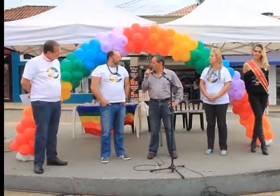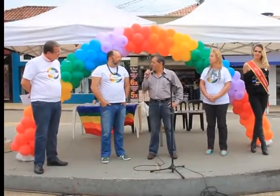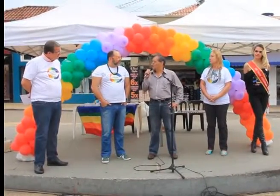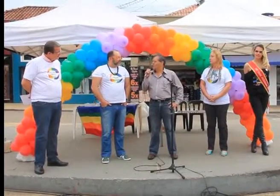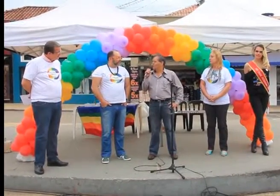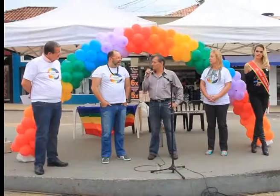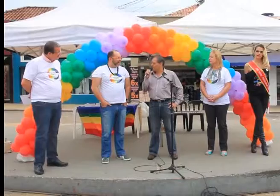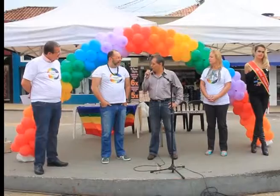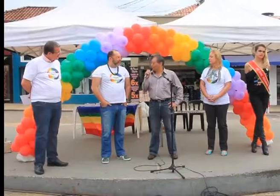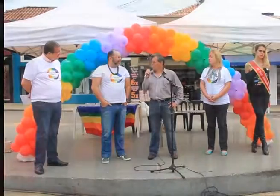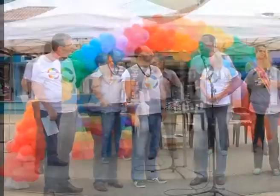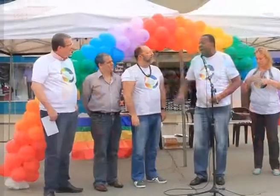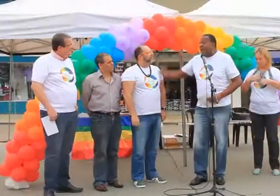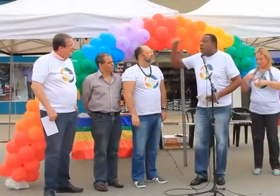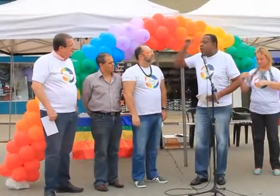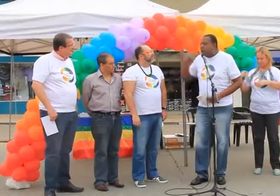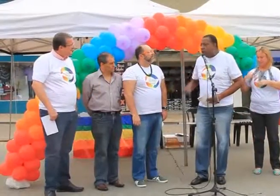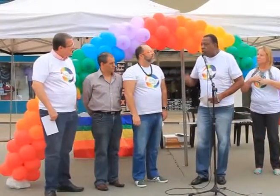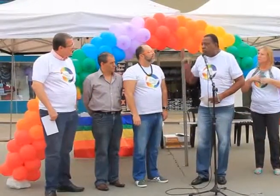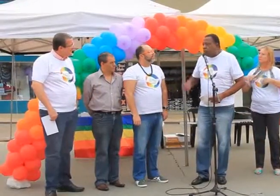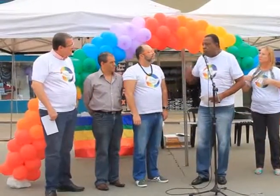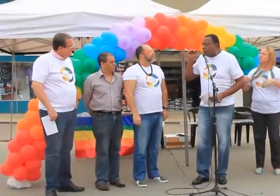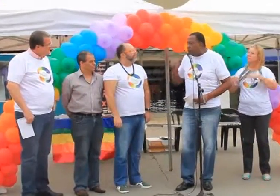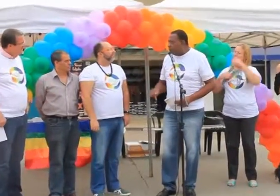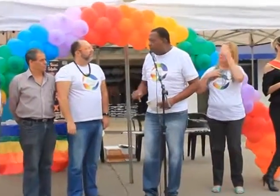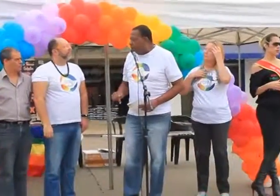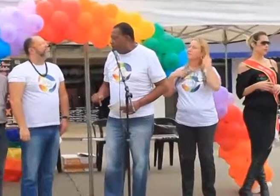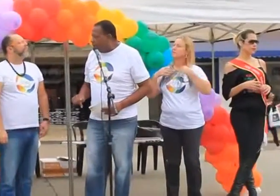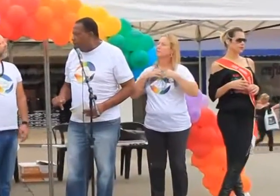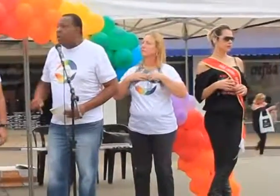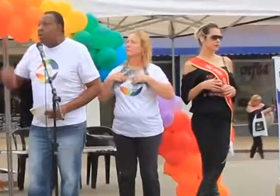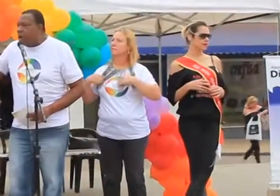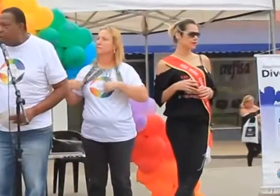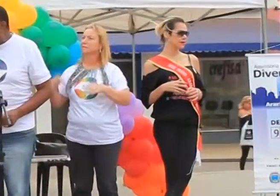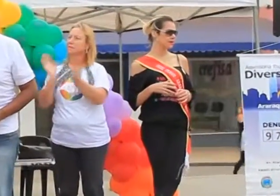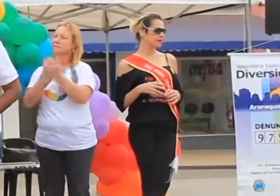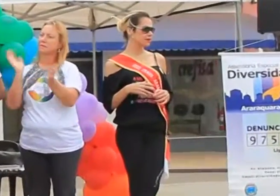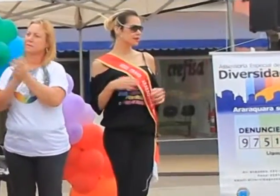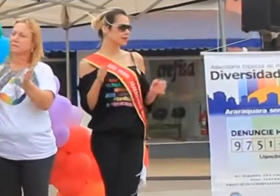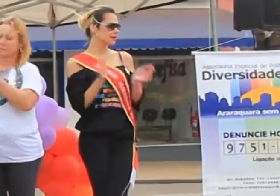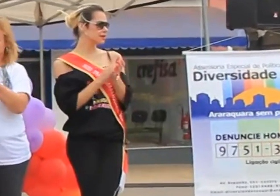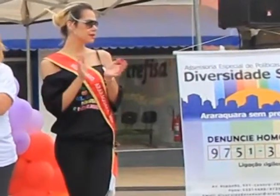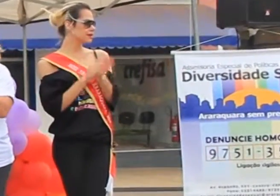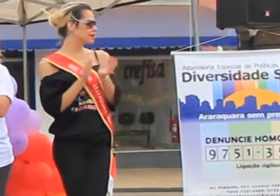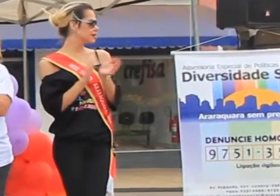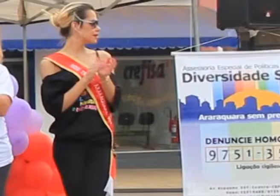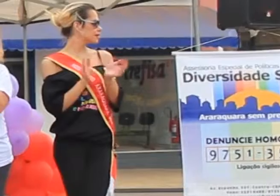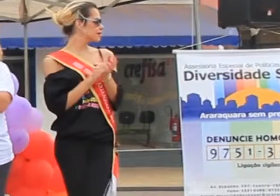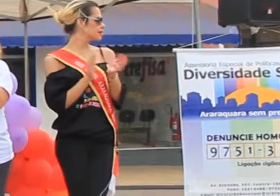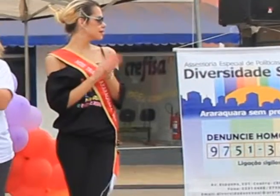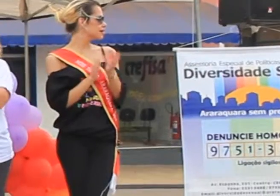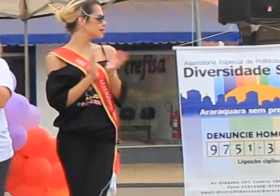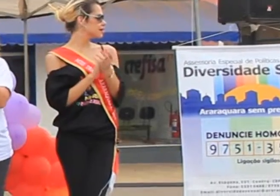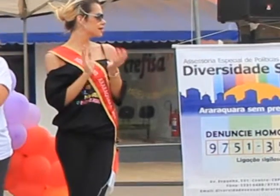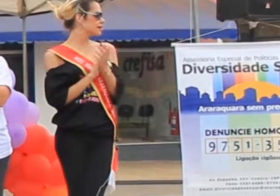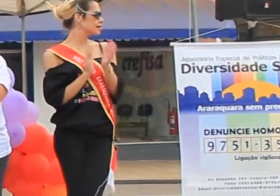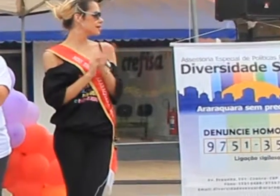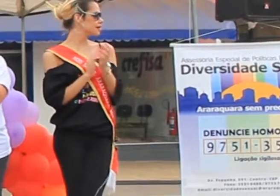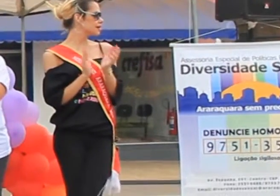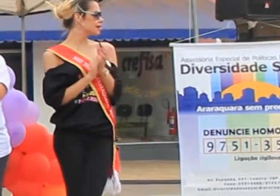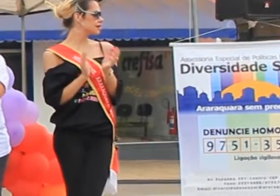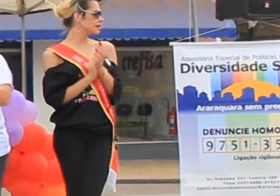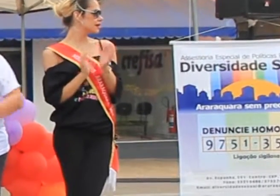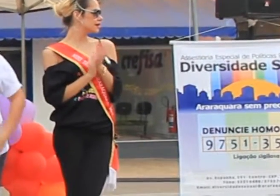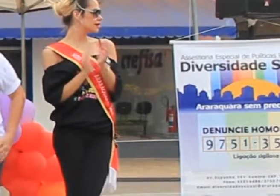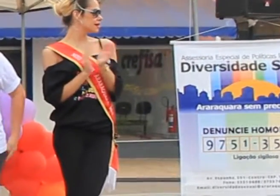no ato público a assessoria especial crew em araraquara o denuncia homofobia o